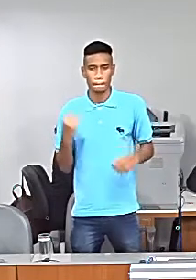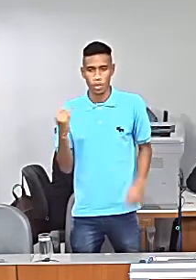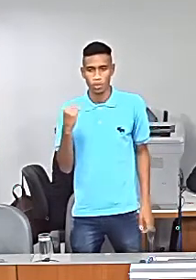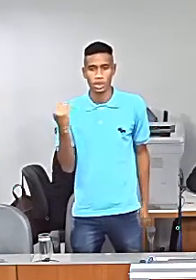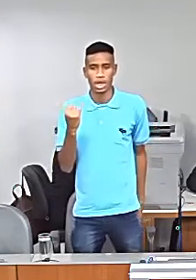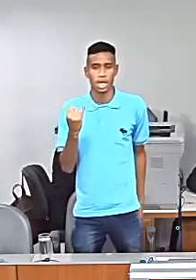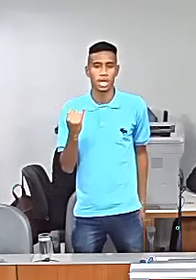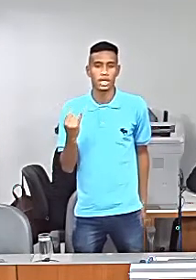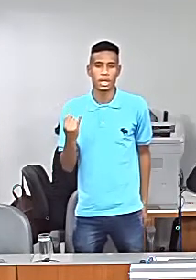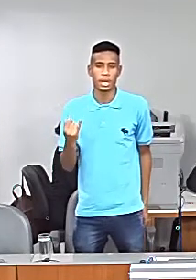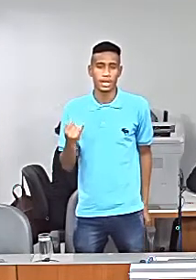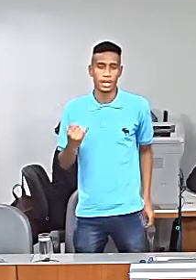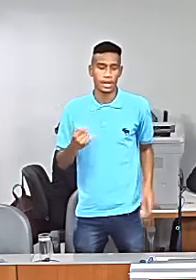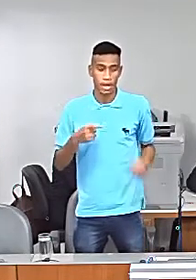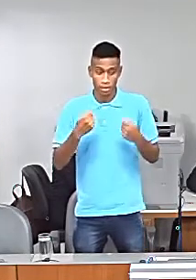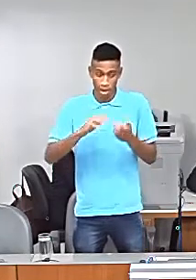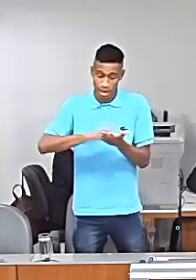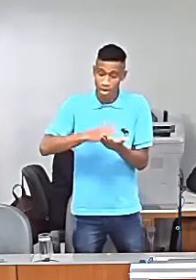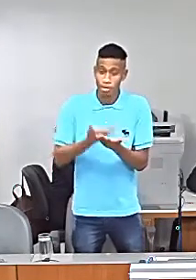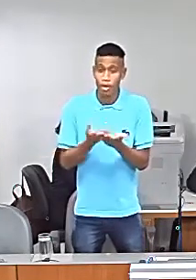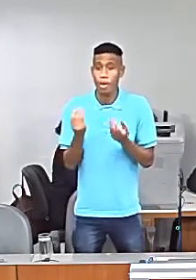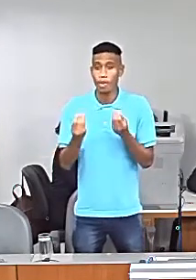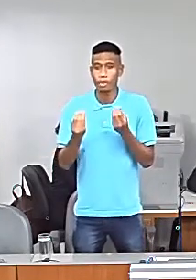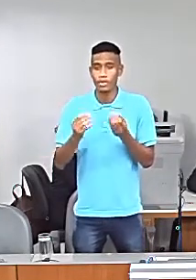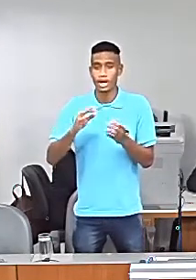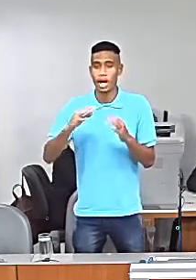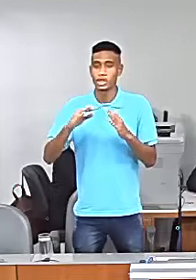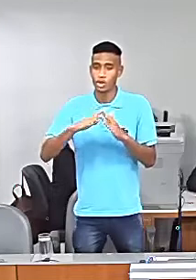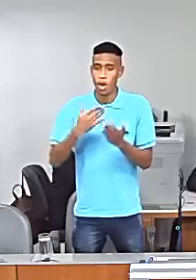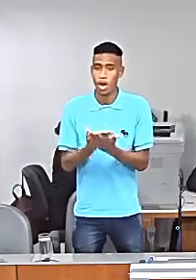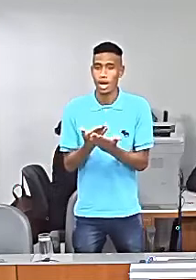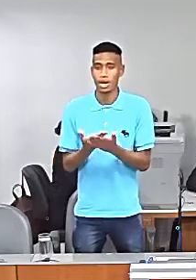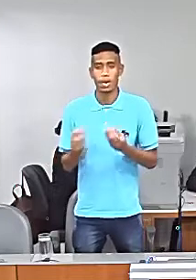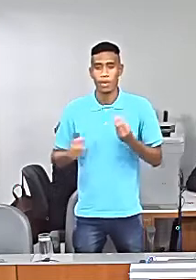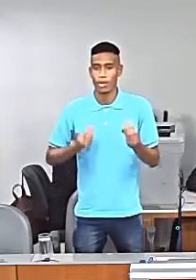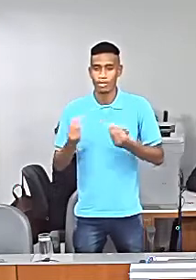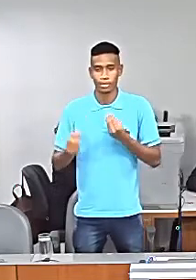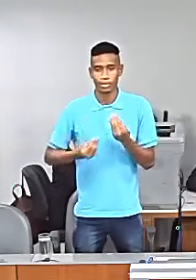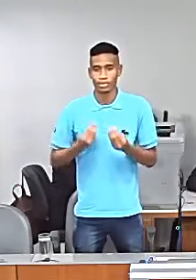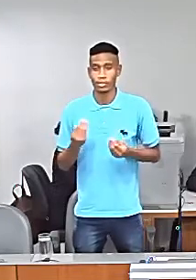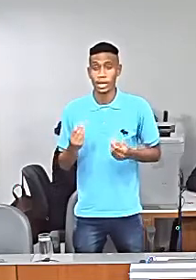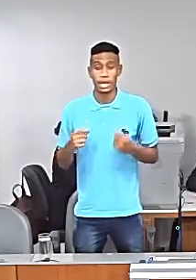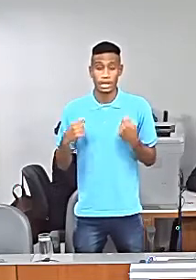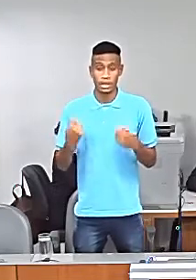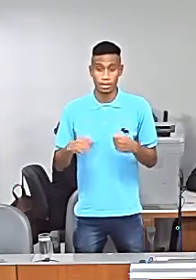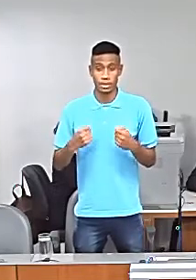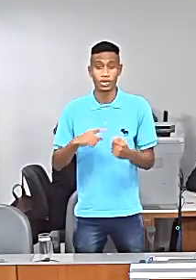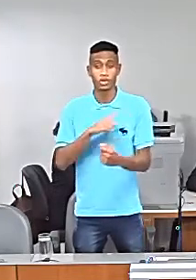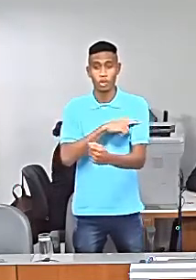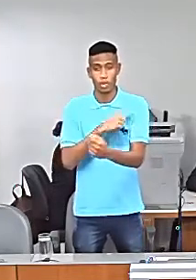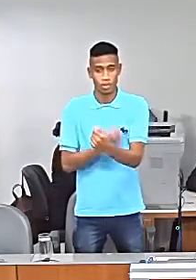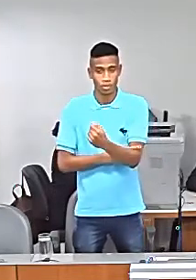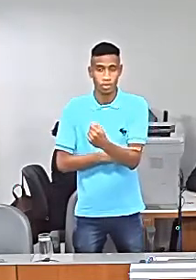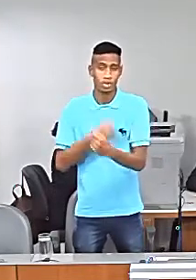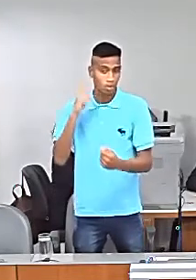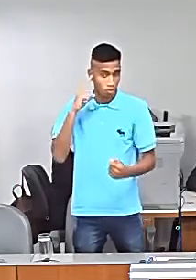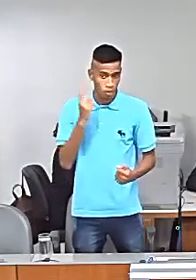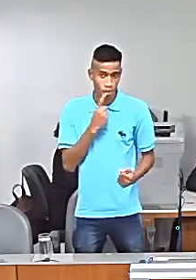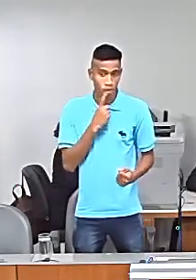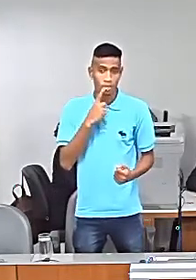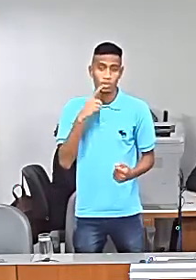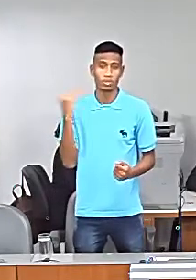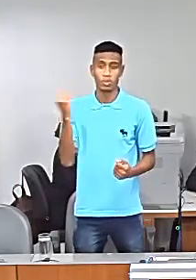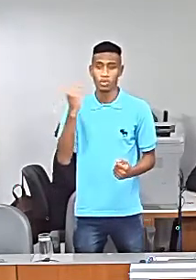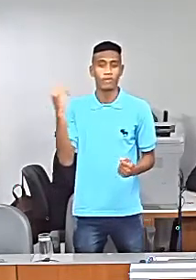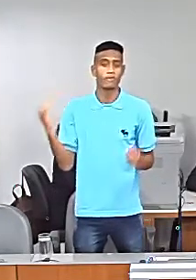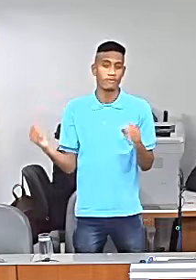tem. Então, essa questão da lei, do intérprete nas escolas,